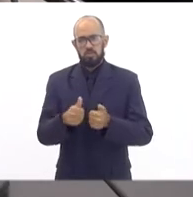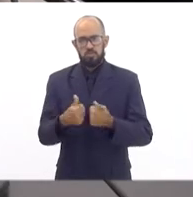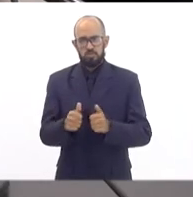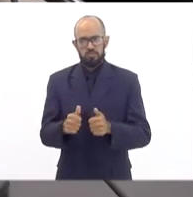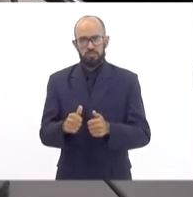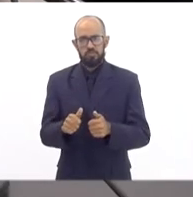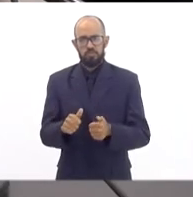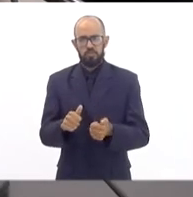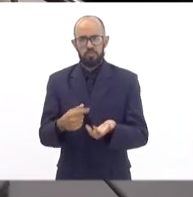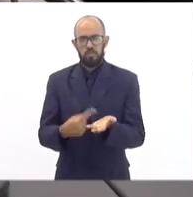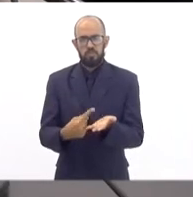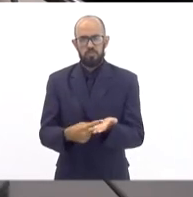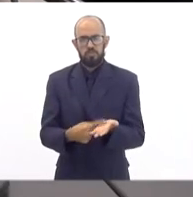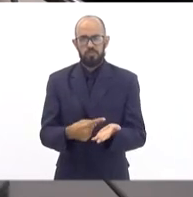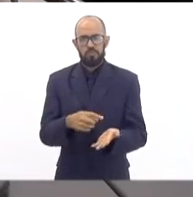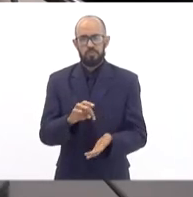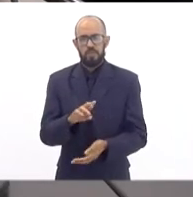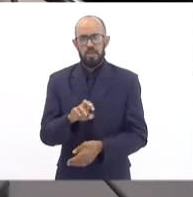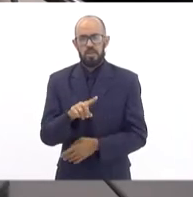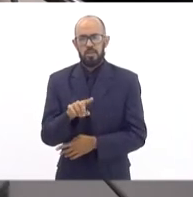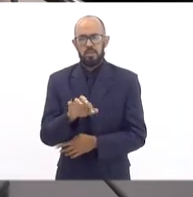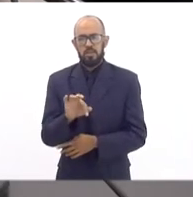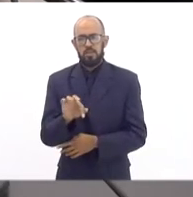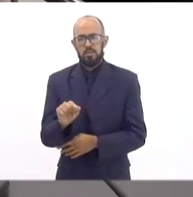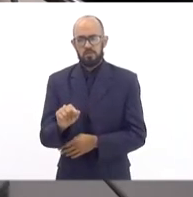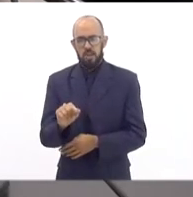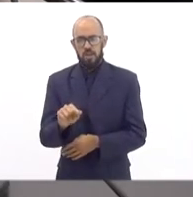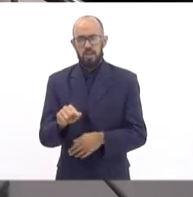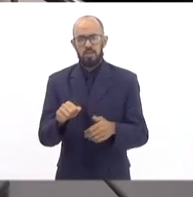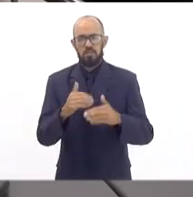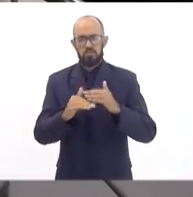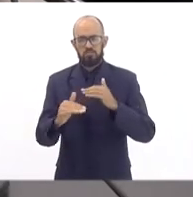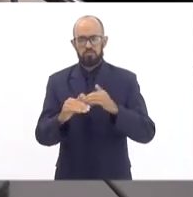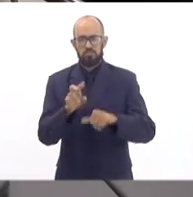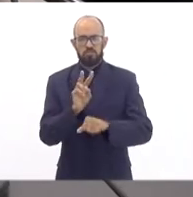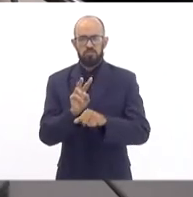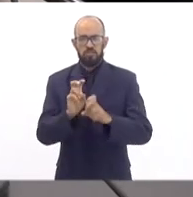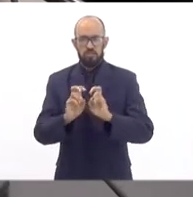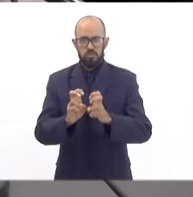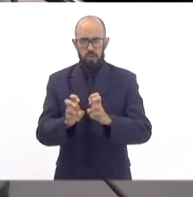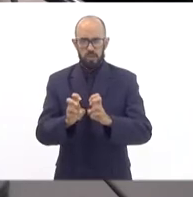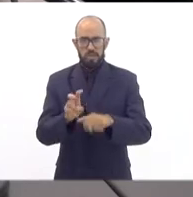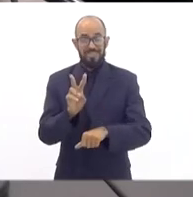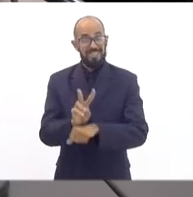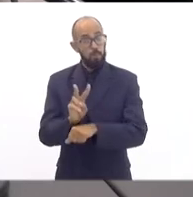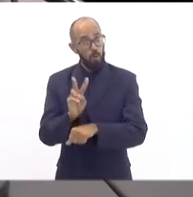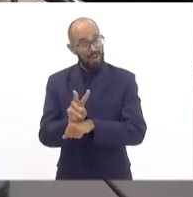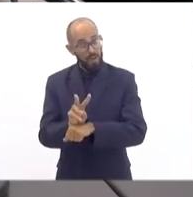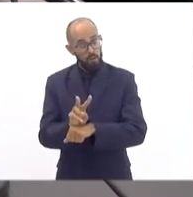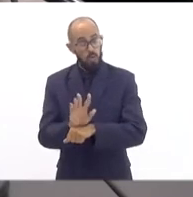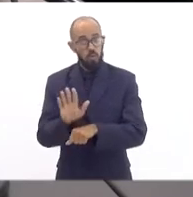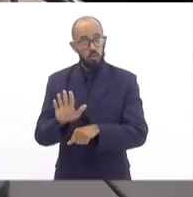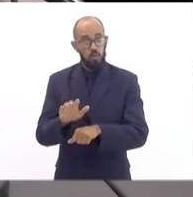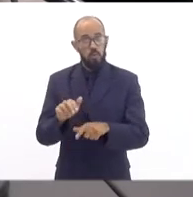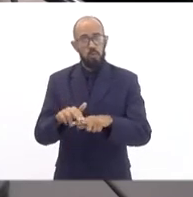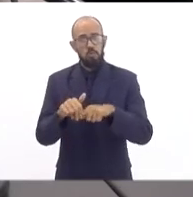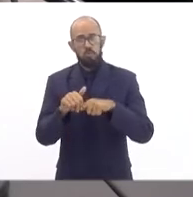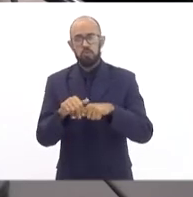tarifa social metroviária e ferroviária temporárias. Então, é com base nisso que a política